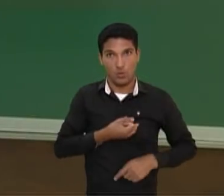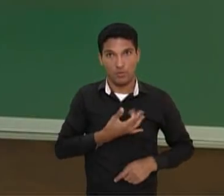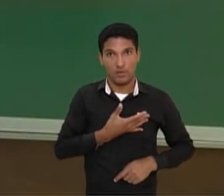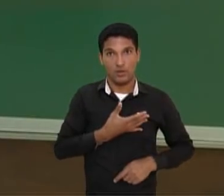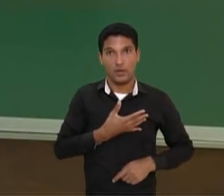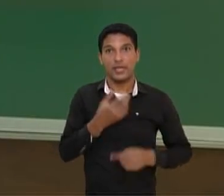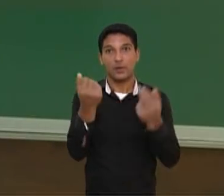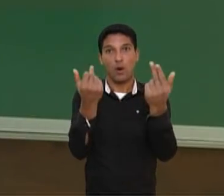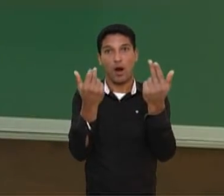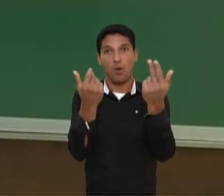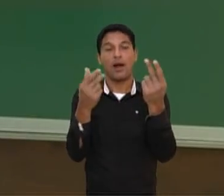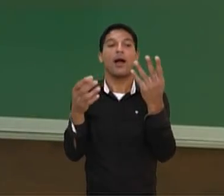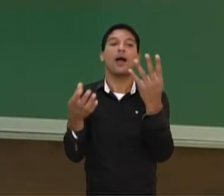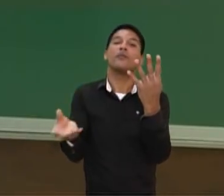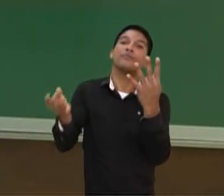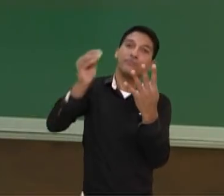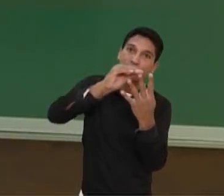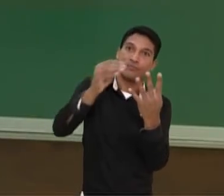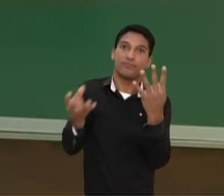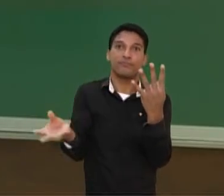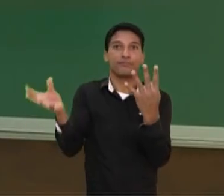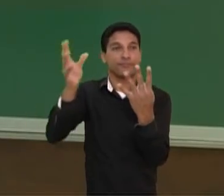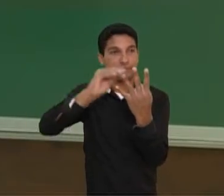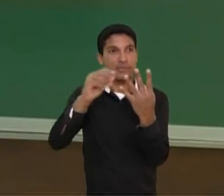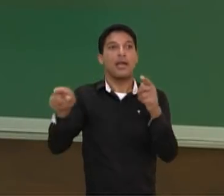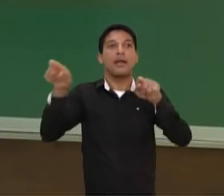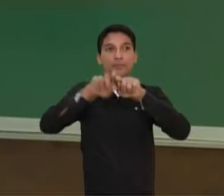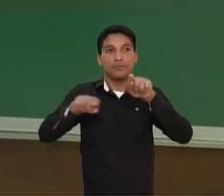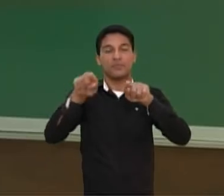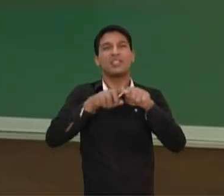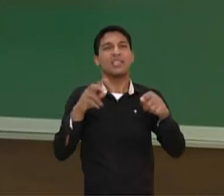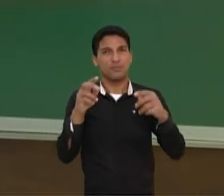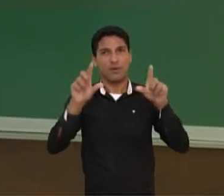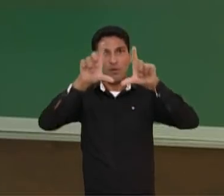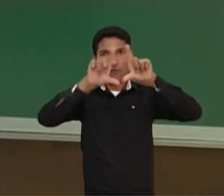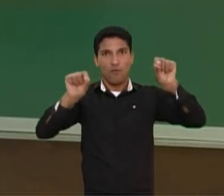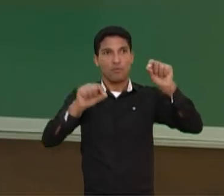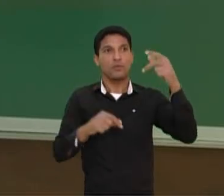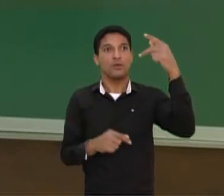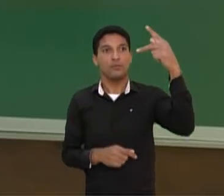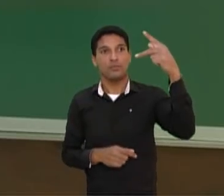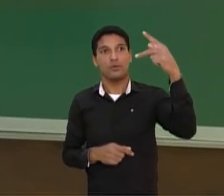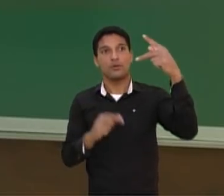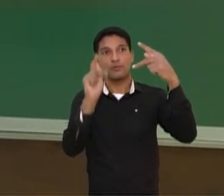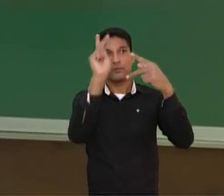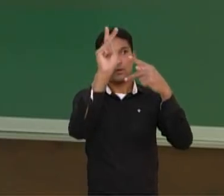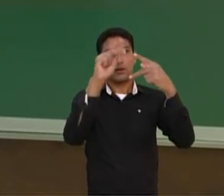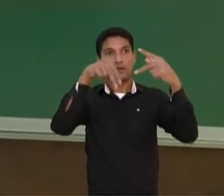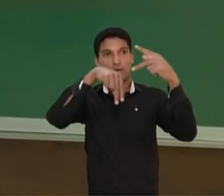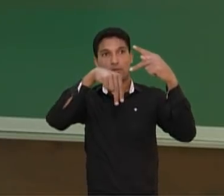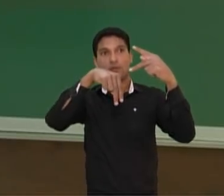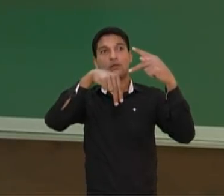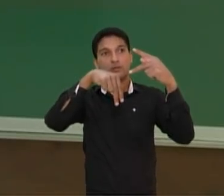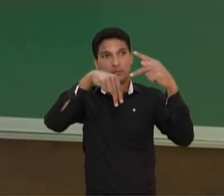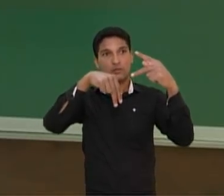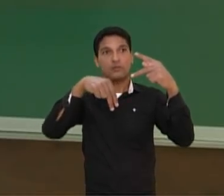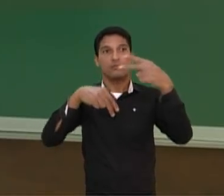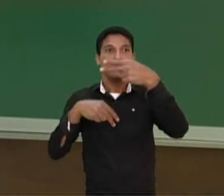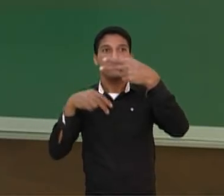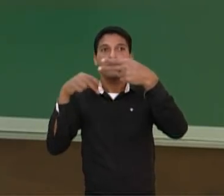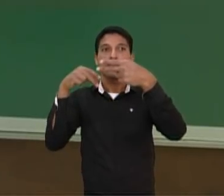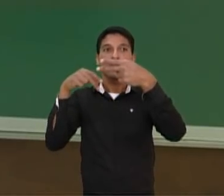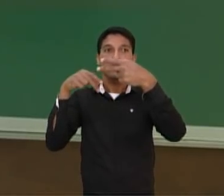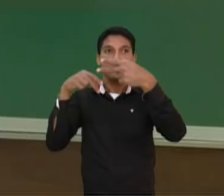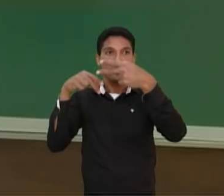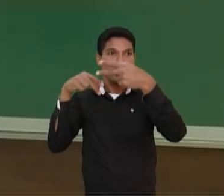aqui, P de n elementos com k repetidos, vai ser n fatorial sobre k fatorial.